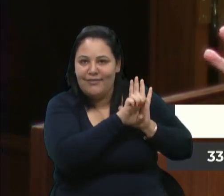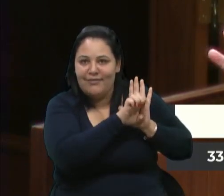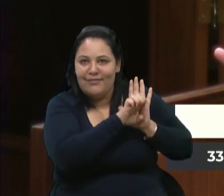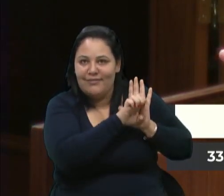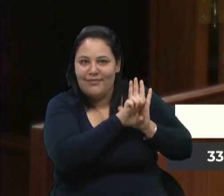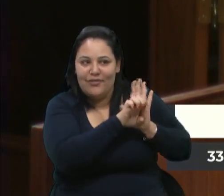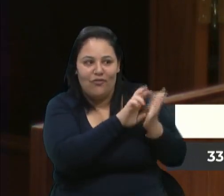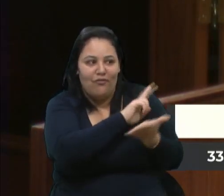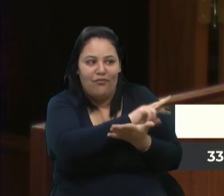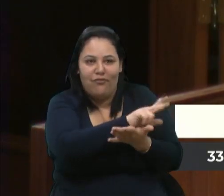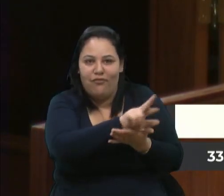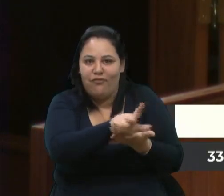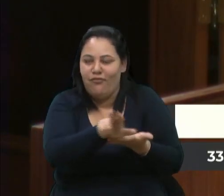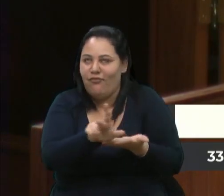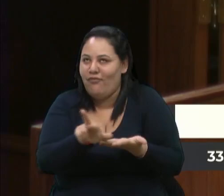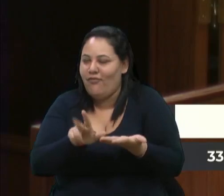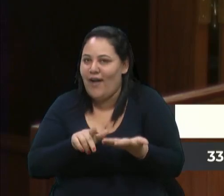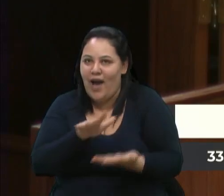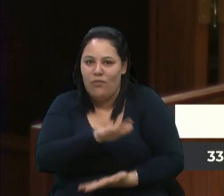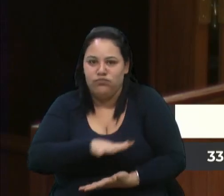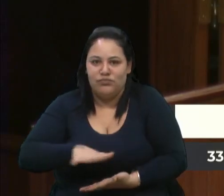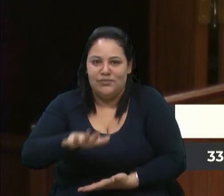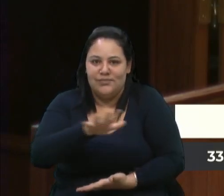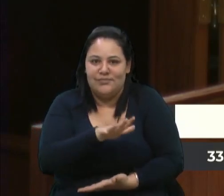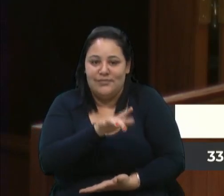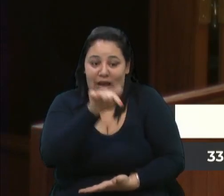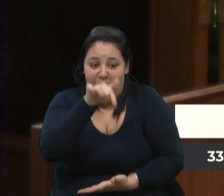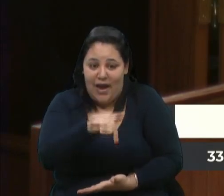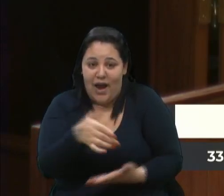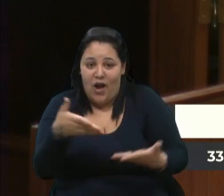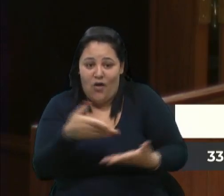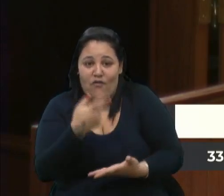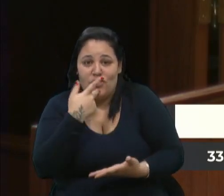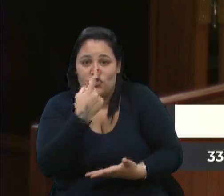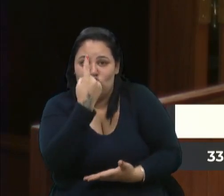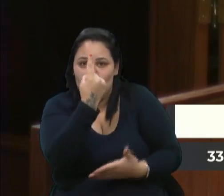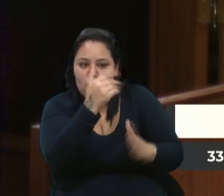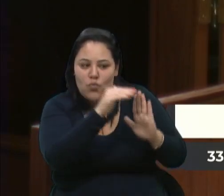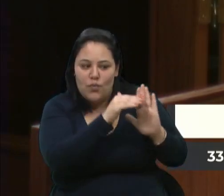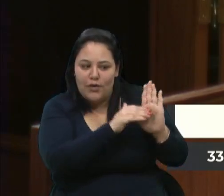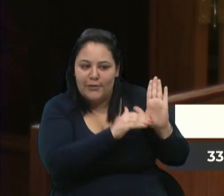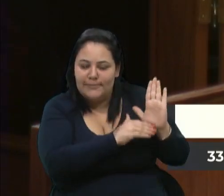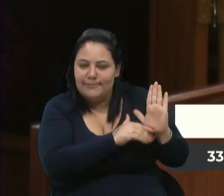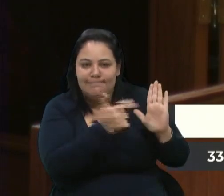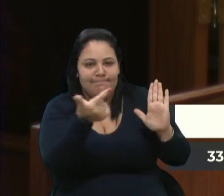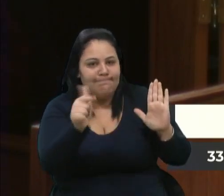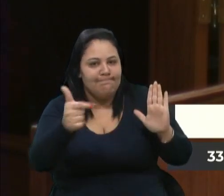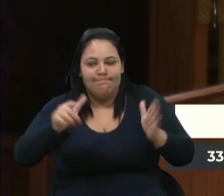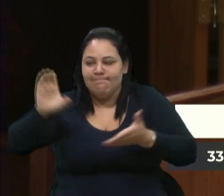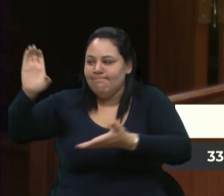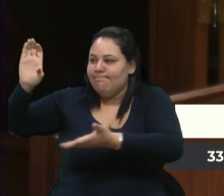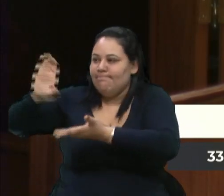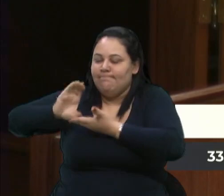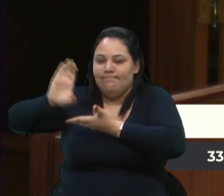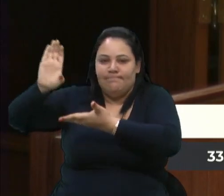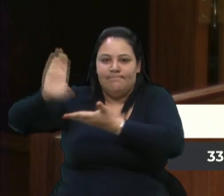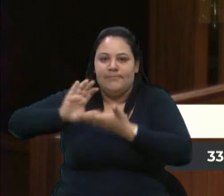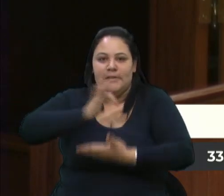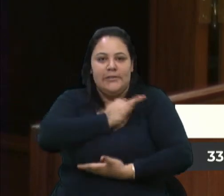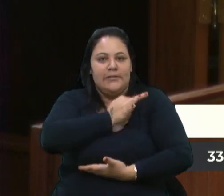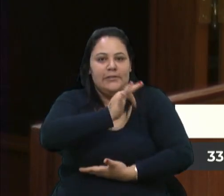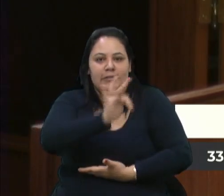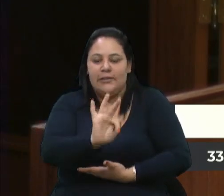vários segmentos. Eu estou falando aqui de um programa só, que não recebe recursos federais, não recebe